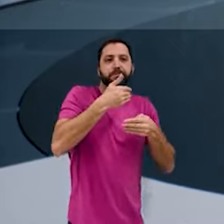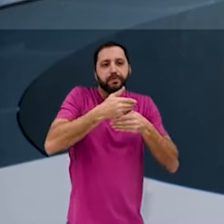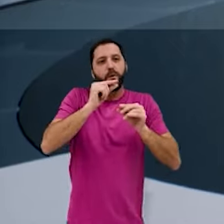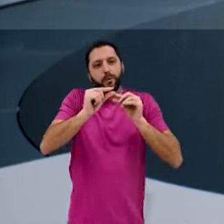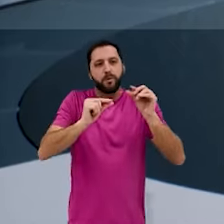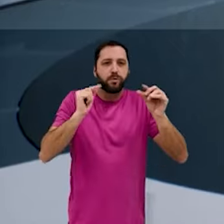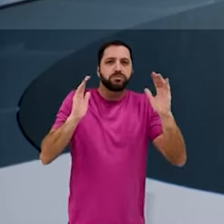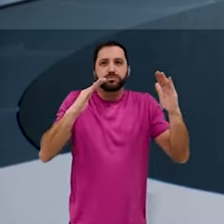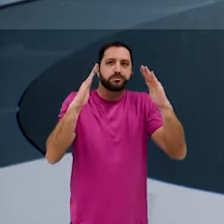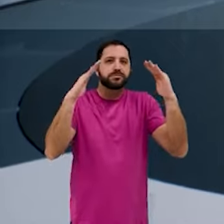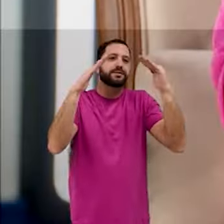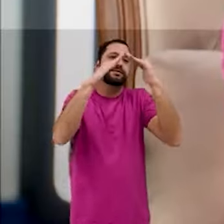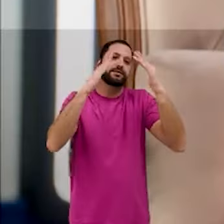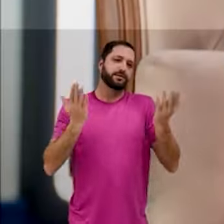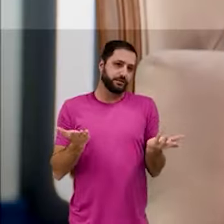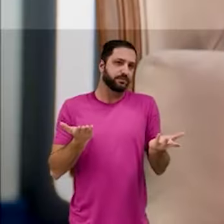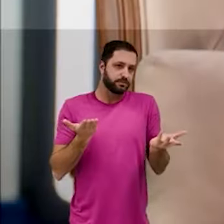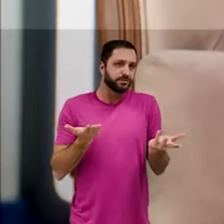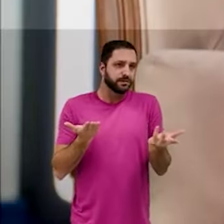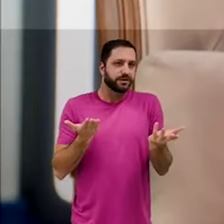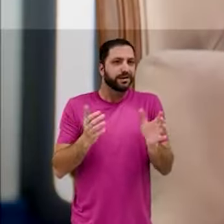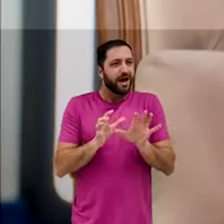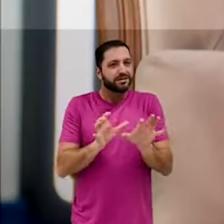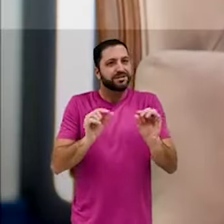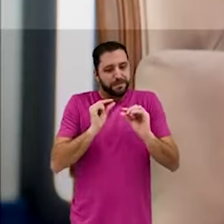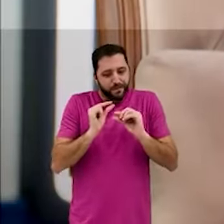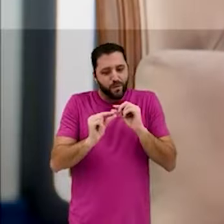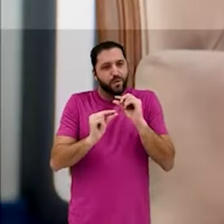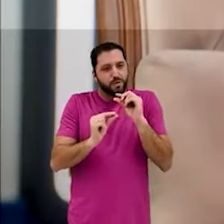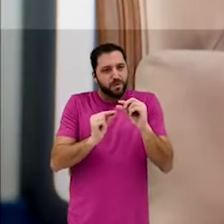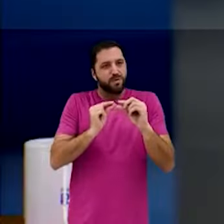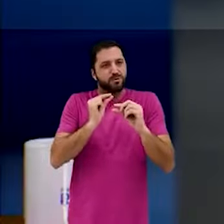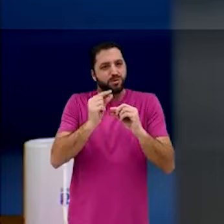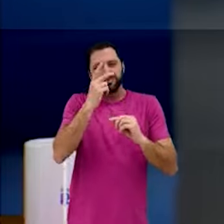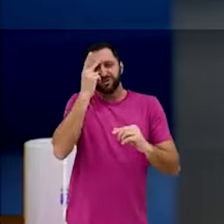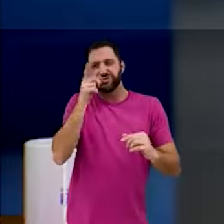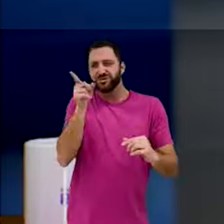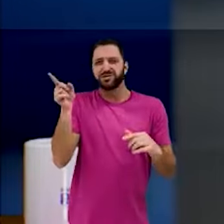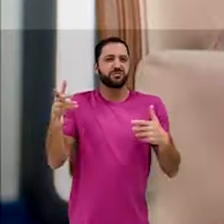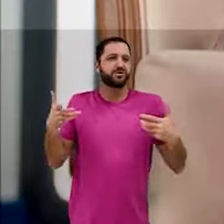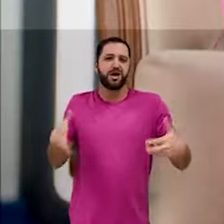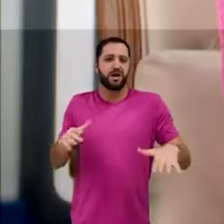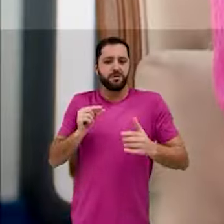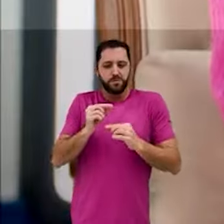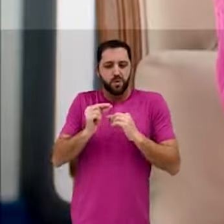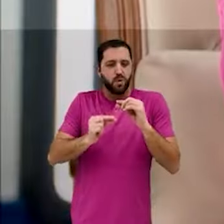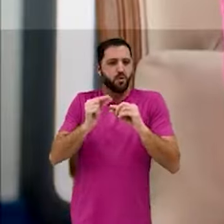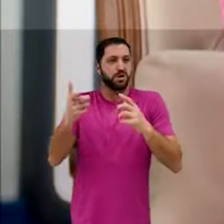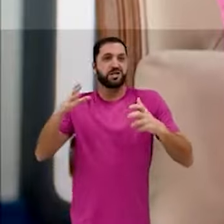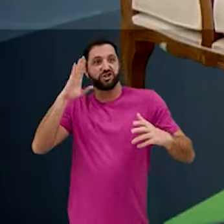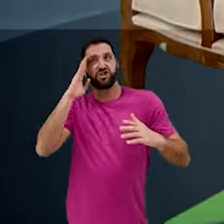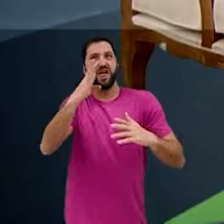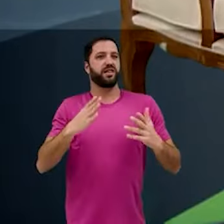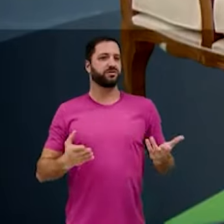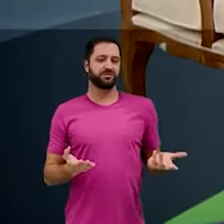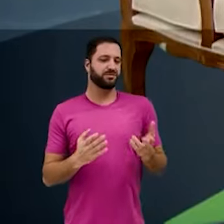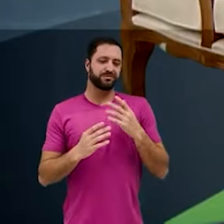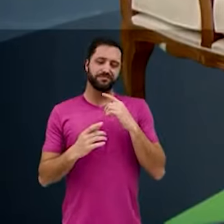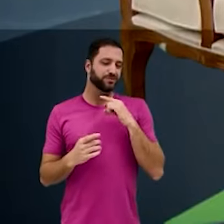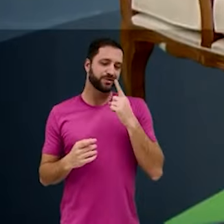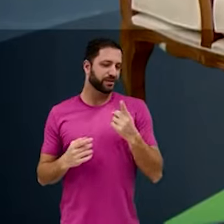vamos construir a outra. As pessoas não valorizam mais os pequenos acontecimentos, começos e